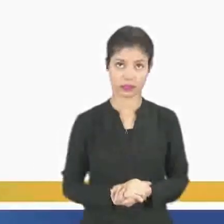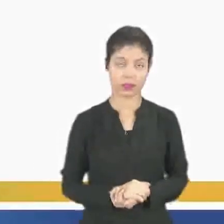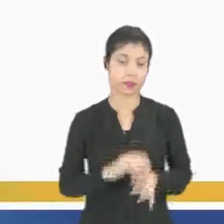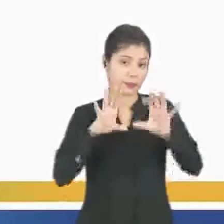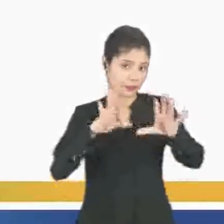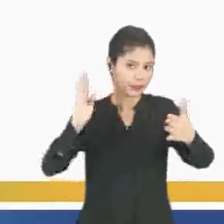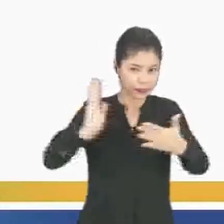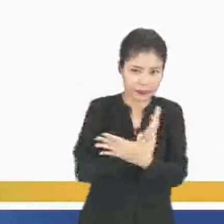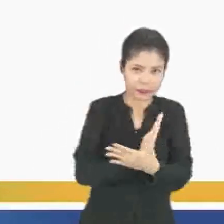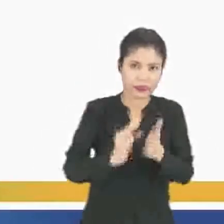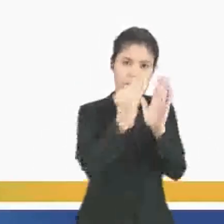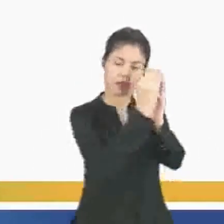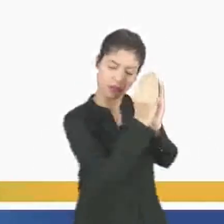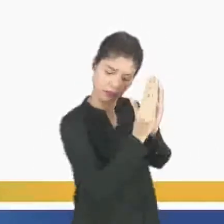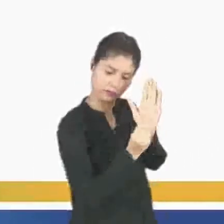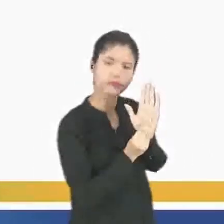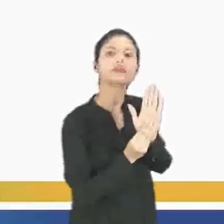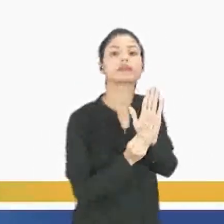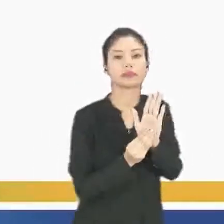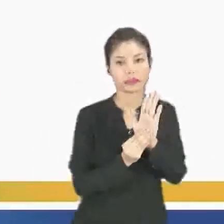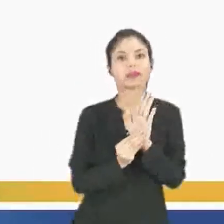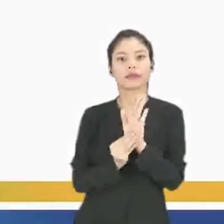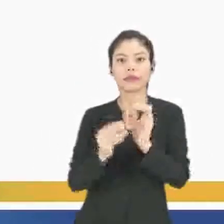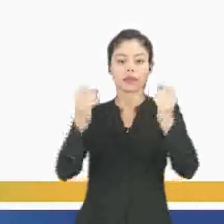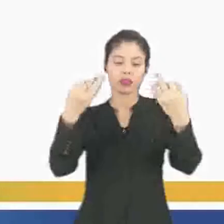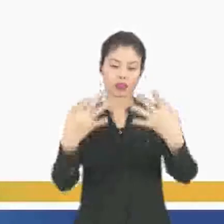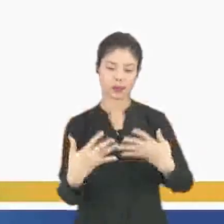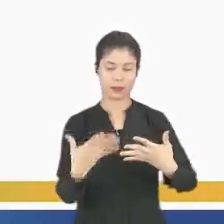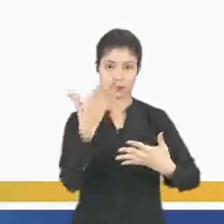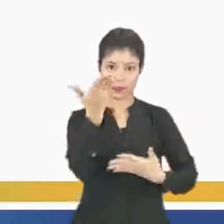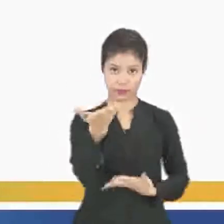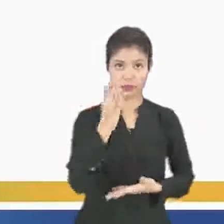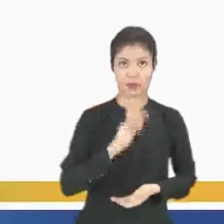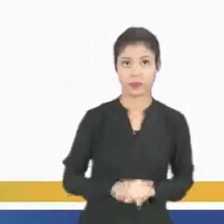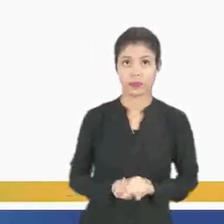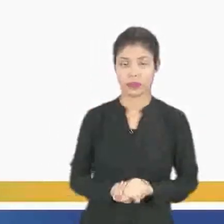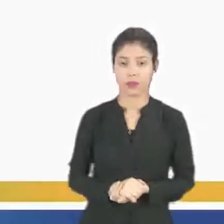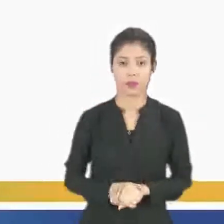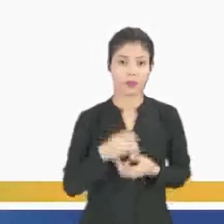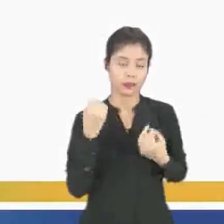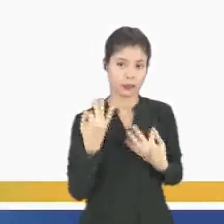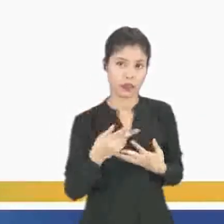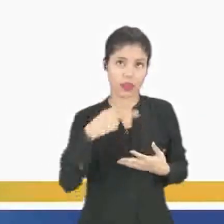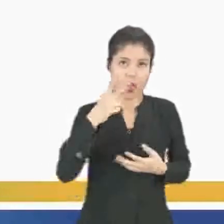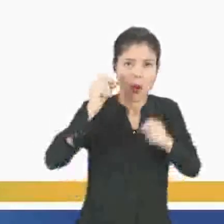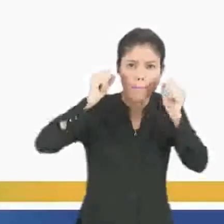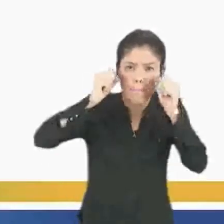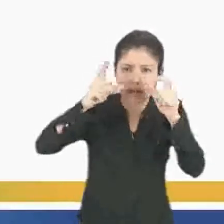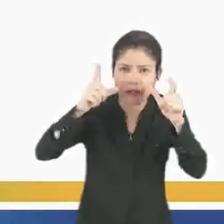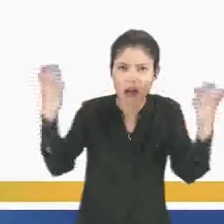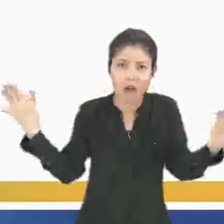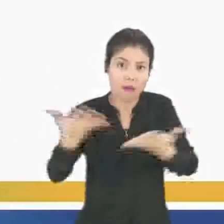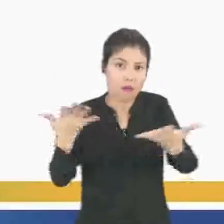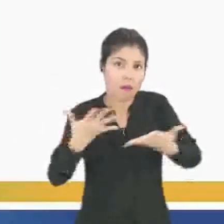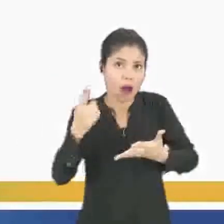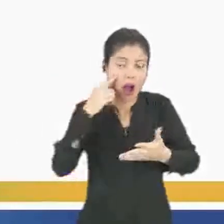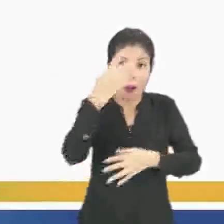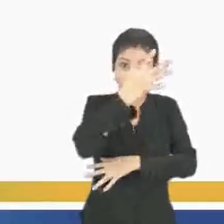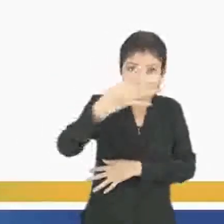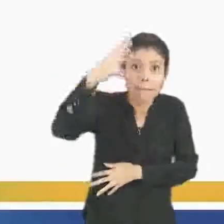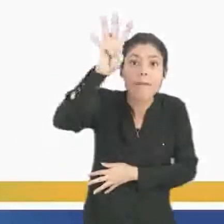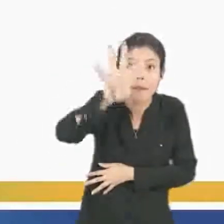E aí alguns dados em relação a isso que nós falamos agora, vocês vão observar agora, por exemplo, nesse